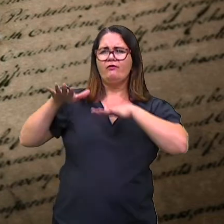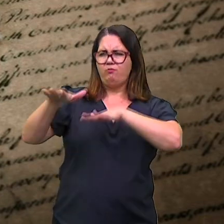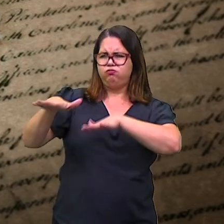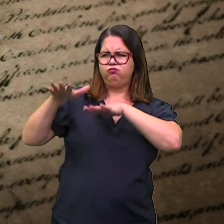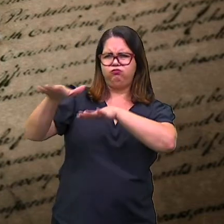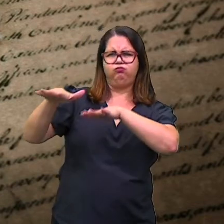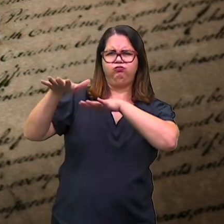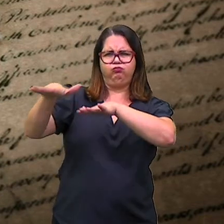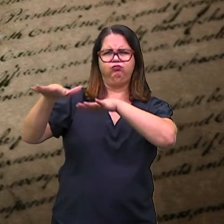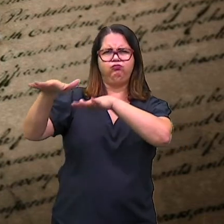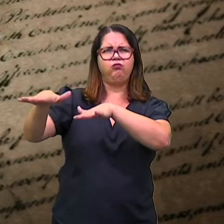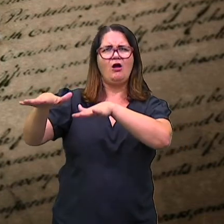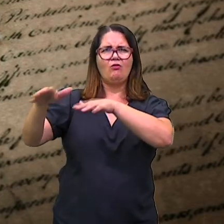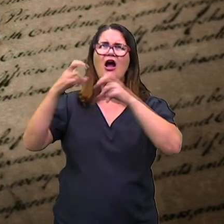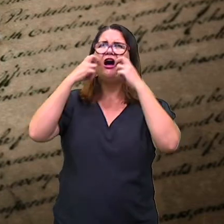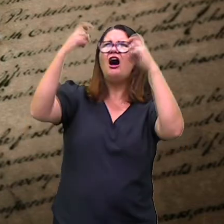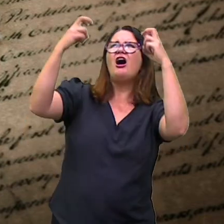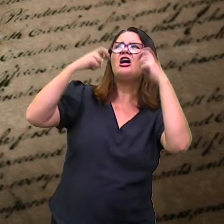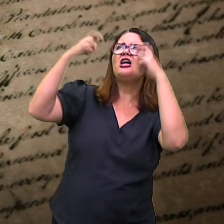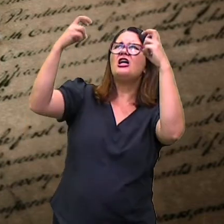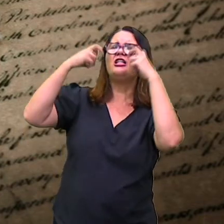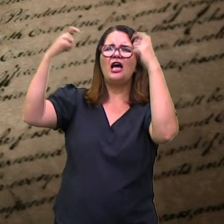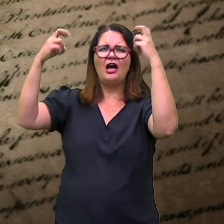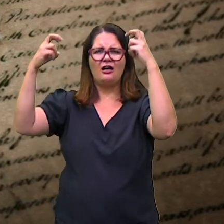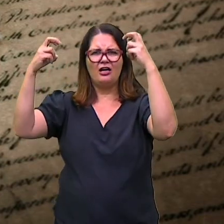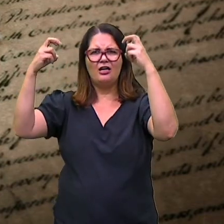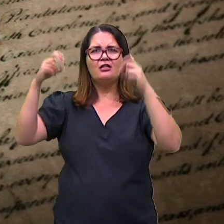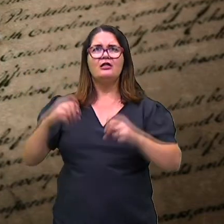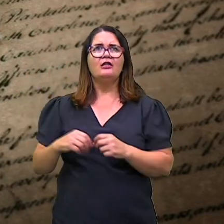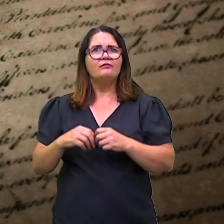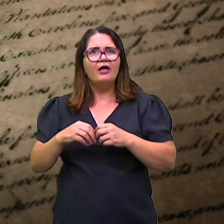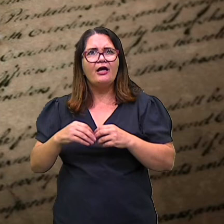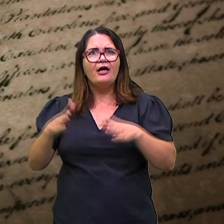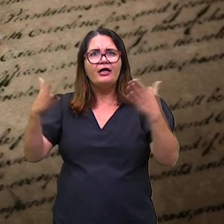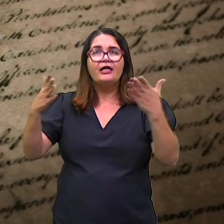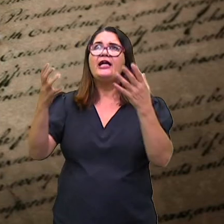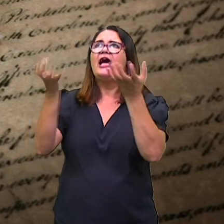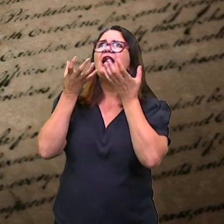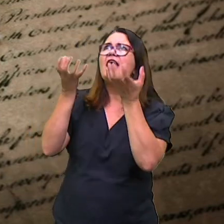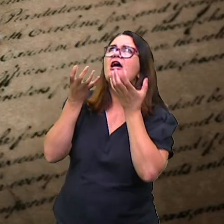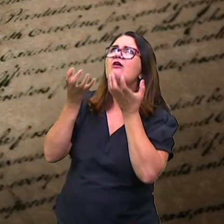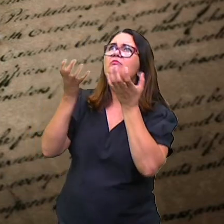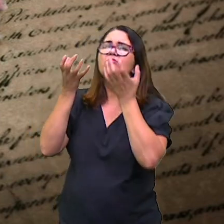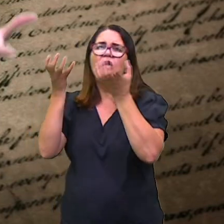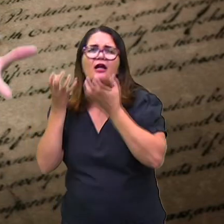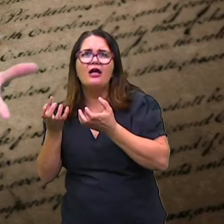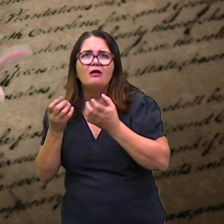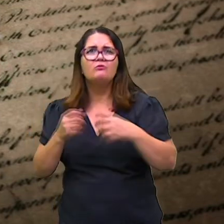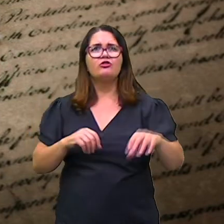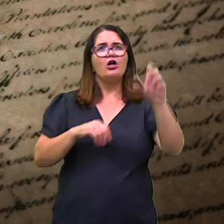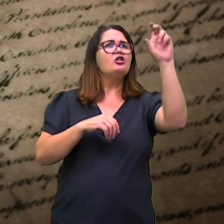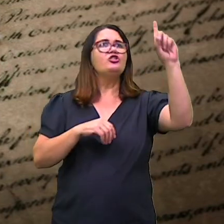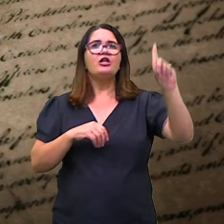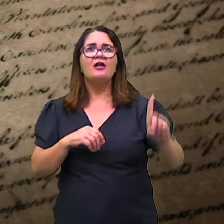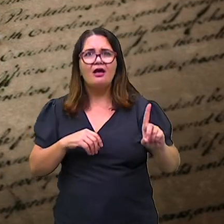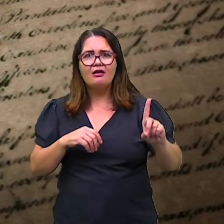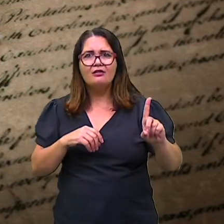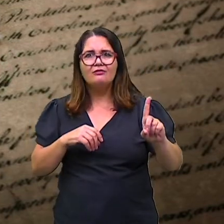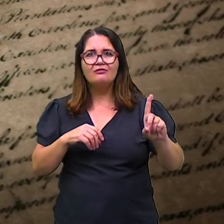levantar as nossas vozes para pedir direito, nós temos que ter a consciência que estamos, de